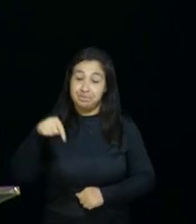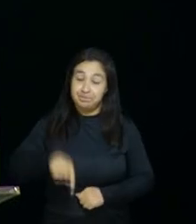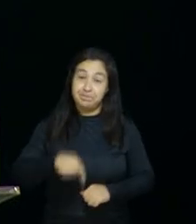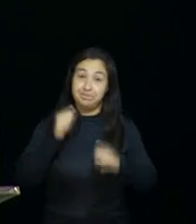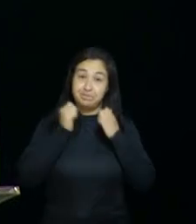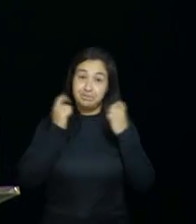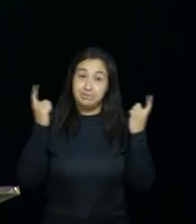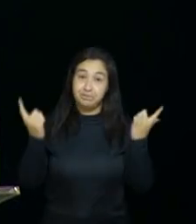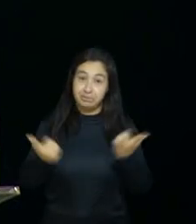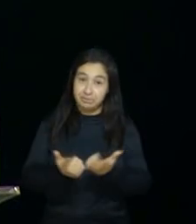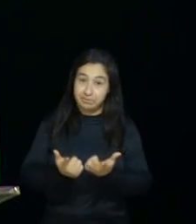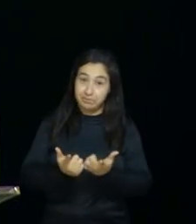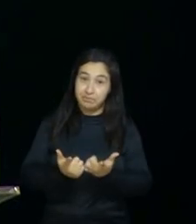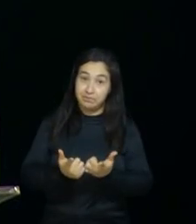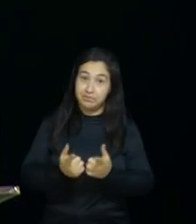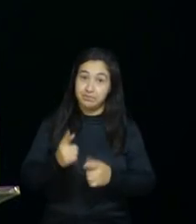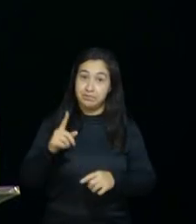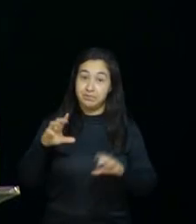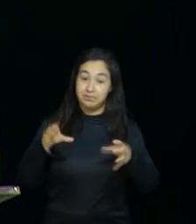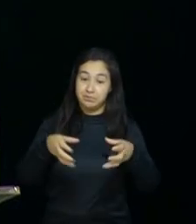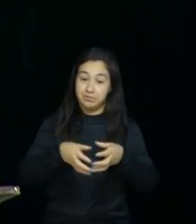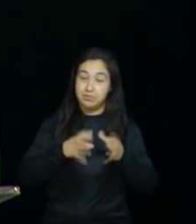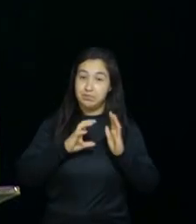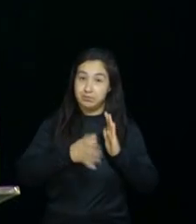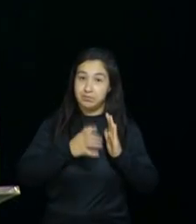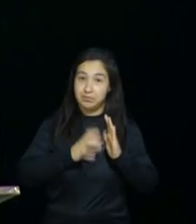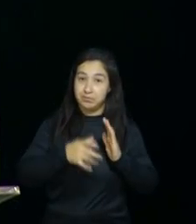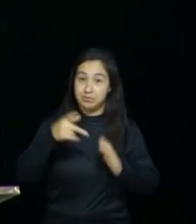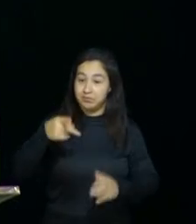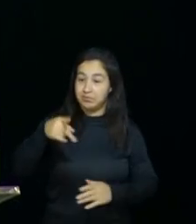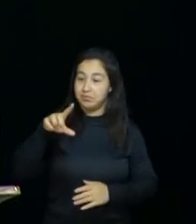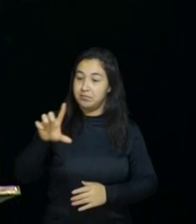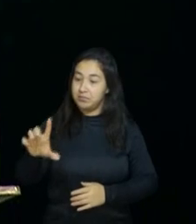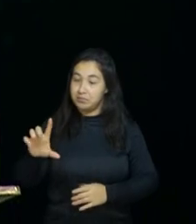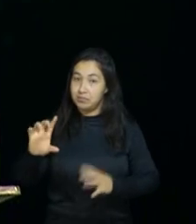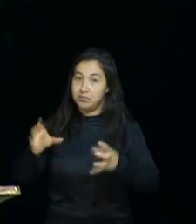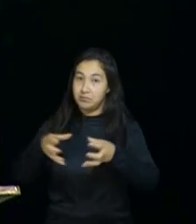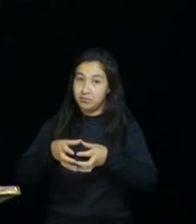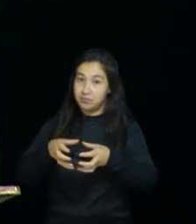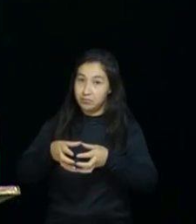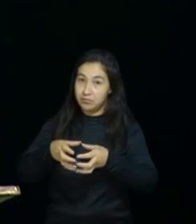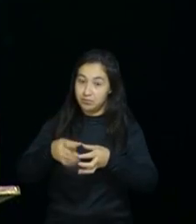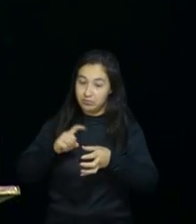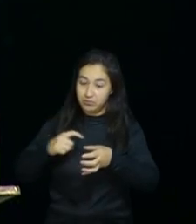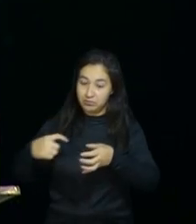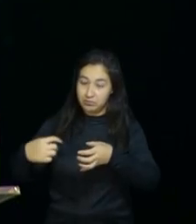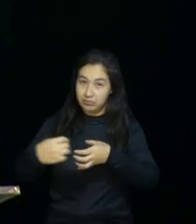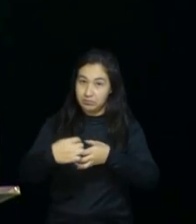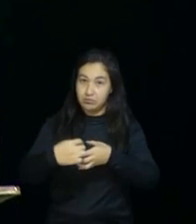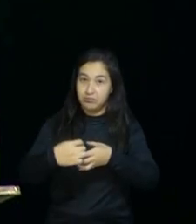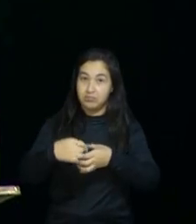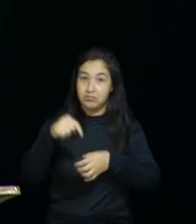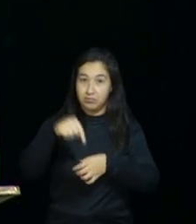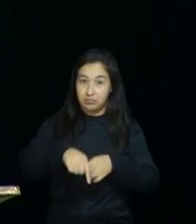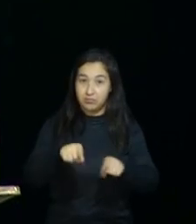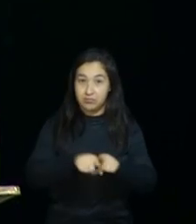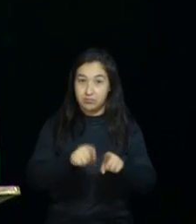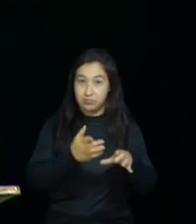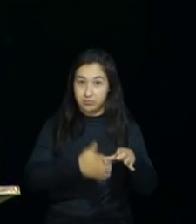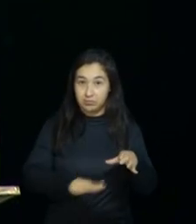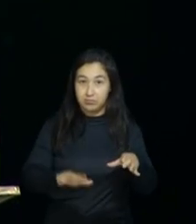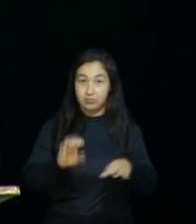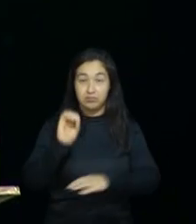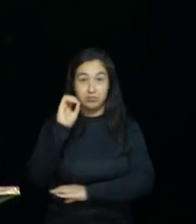Legislativa, o Partido Liberal, junto com a sua bancada de deputados, a bancada daqui do Vale, eu,